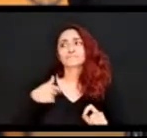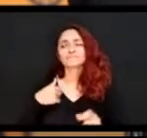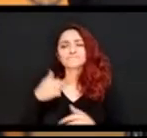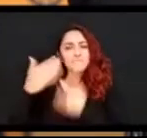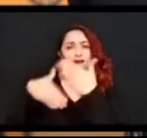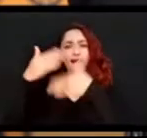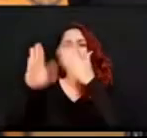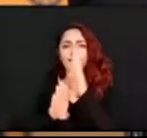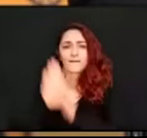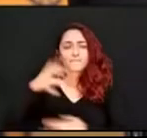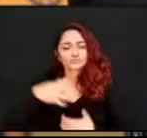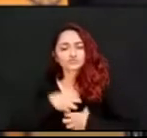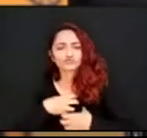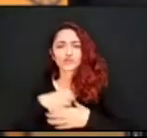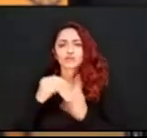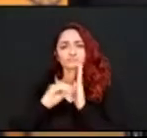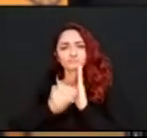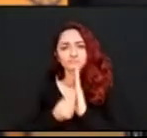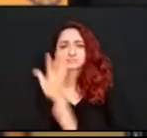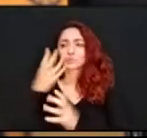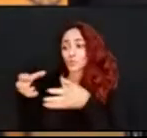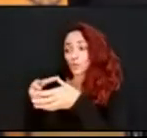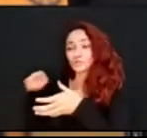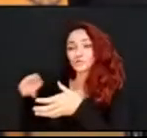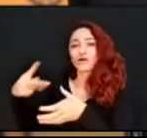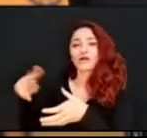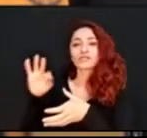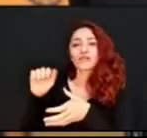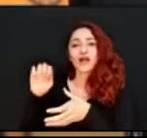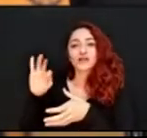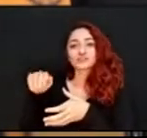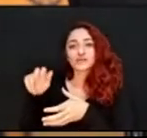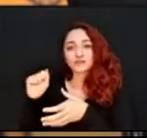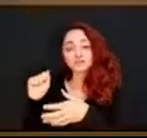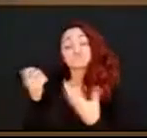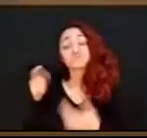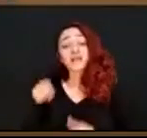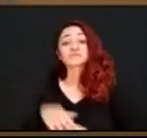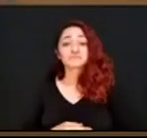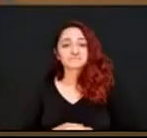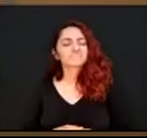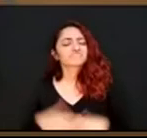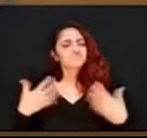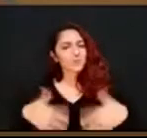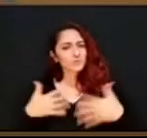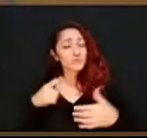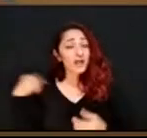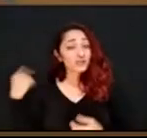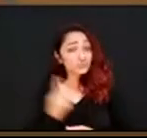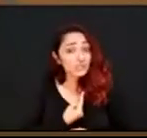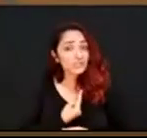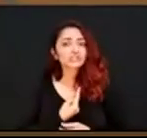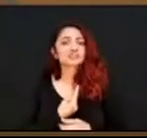sustentável com o time da Tatiana e é isso aí se você não sabe quanto que isso para a gente é